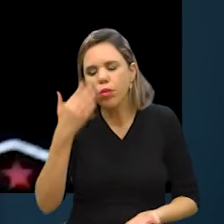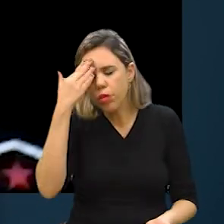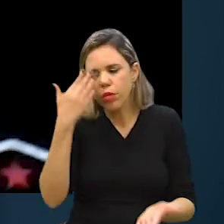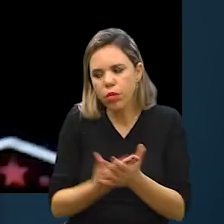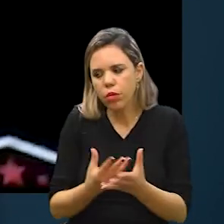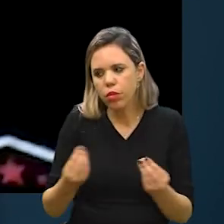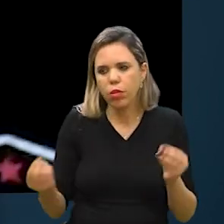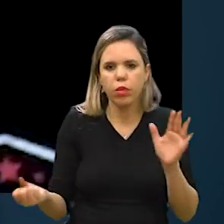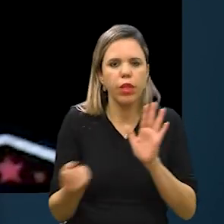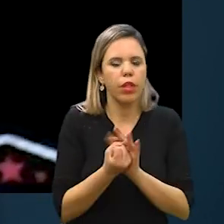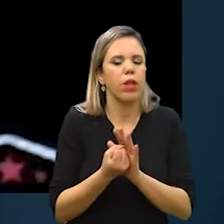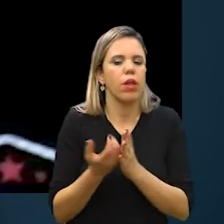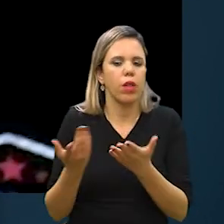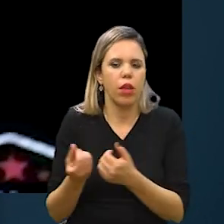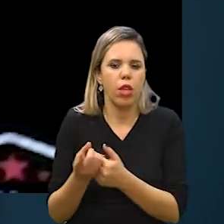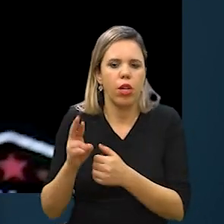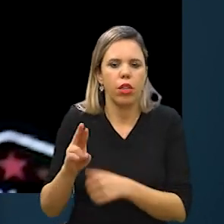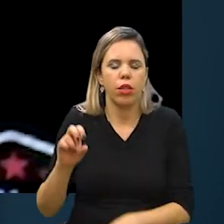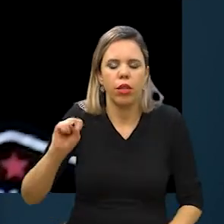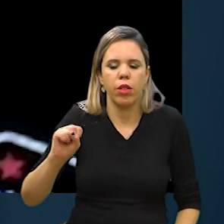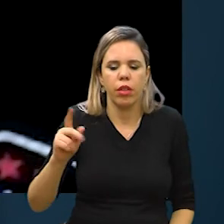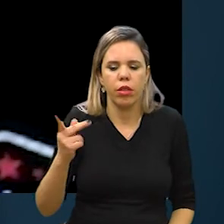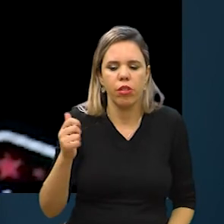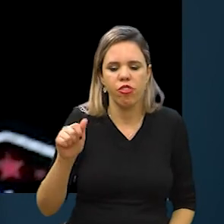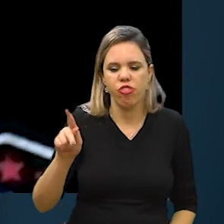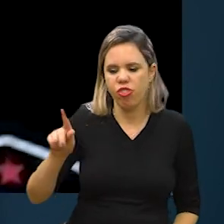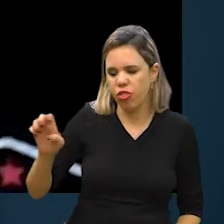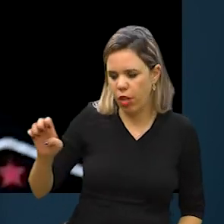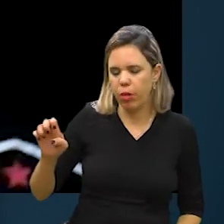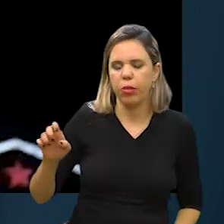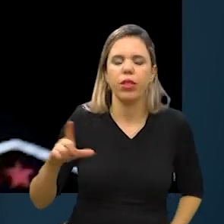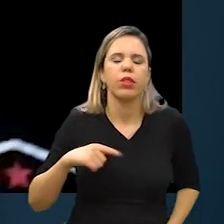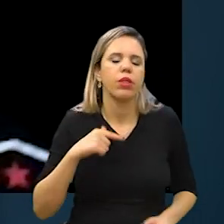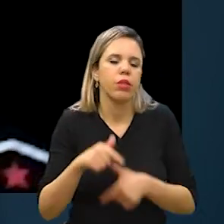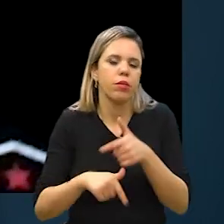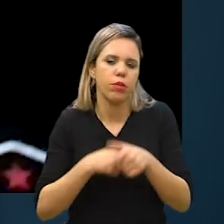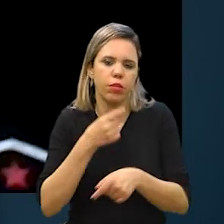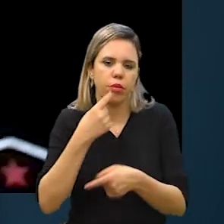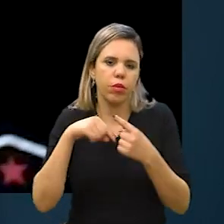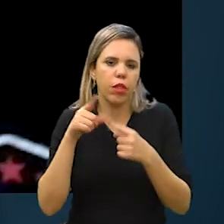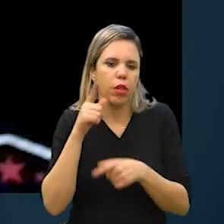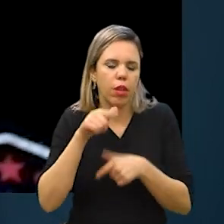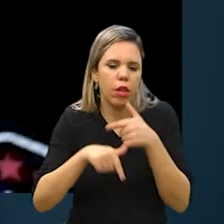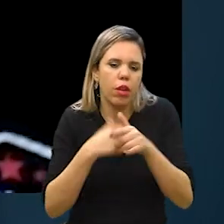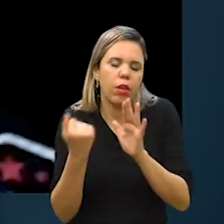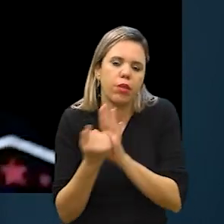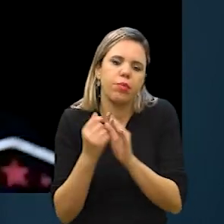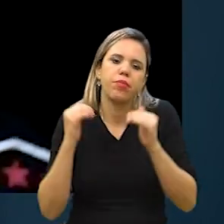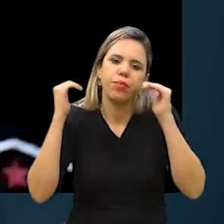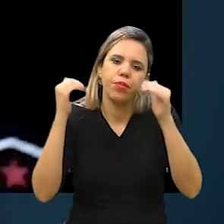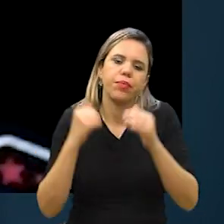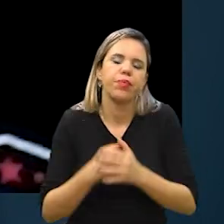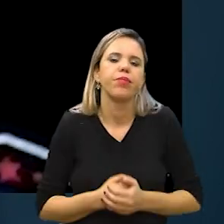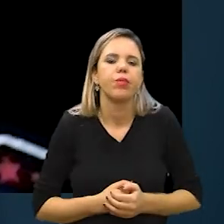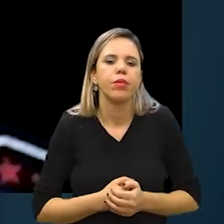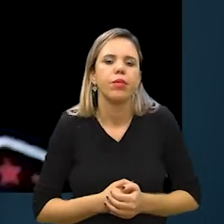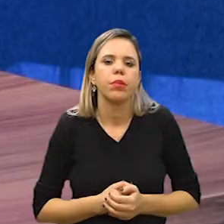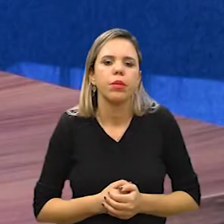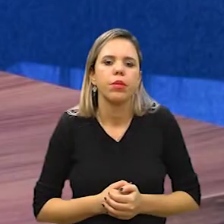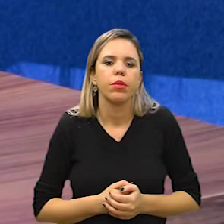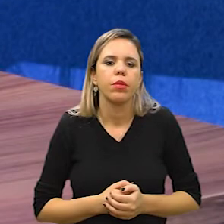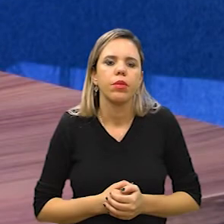E nós acreditamos muito na marca Dr. Shape e no potencial que ela tem. Isso é incrível para nós, trabalhar com uma marca desse